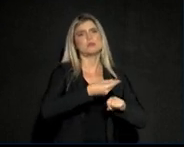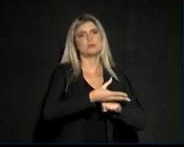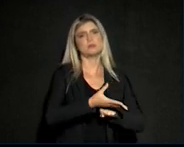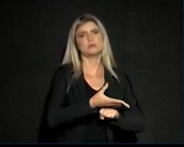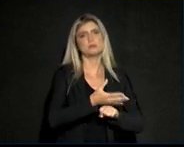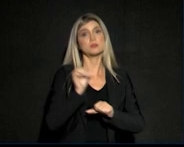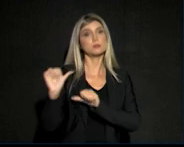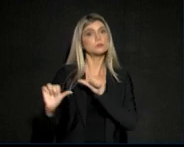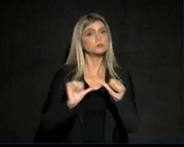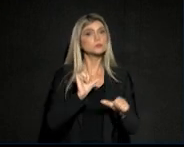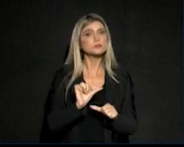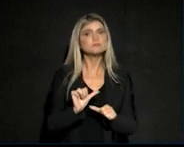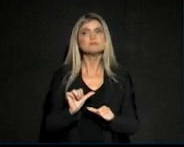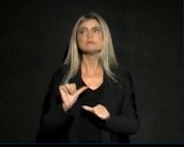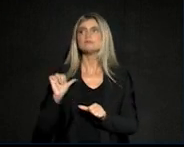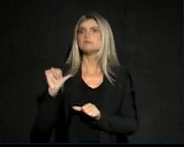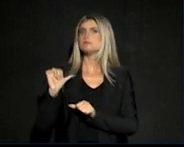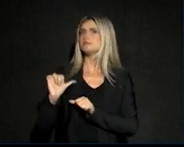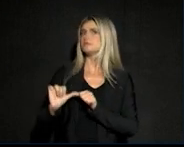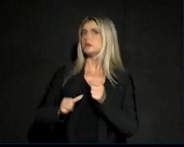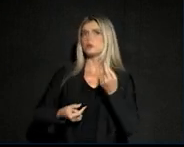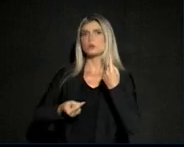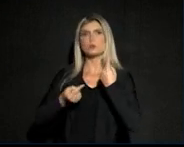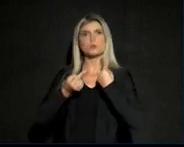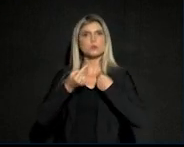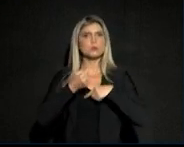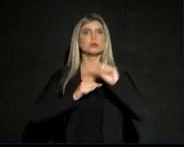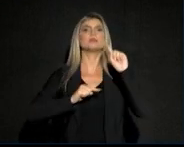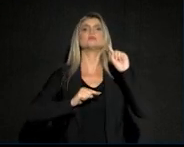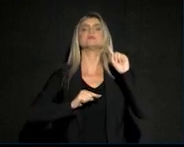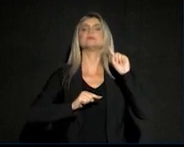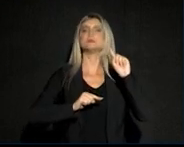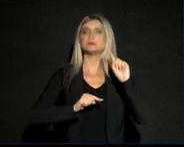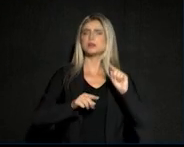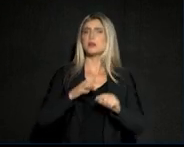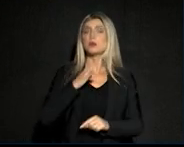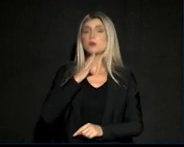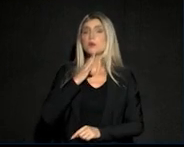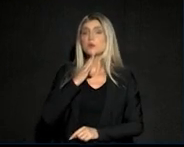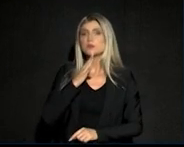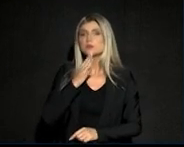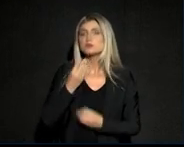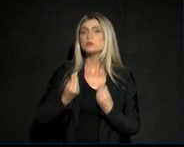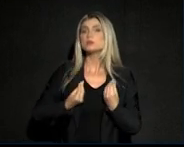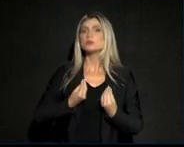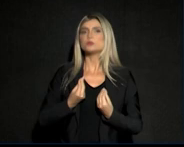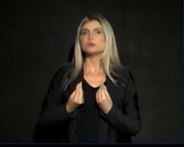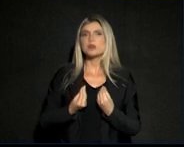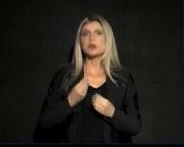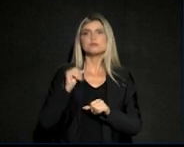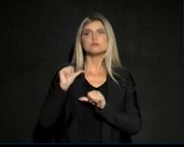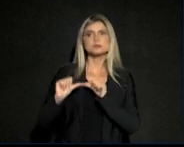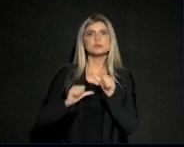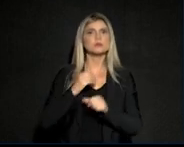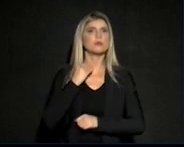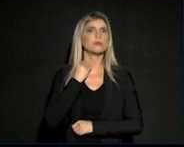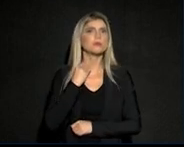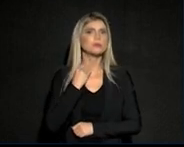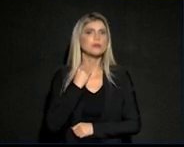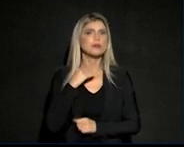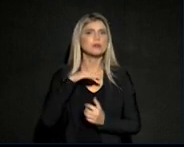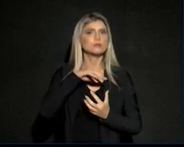operando ali a mercado a transformação é brutal Então você é reconhecido pela humana e como nós transformação bancária a gente volta